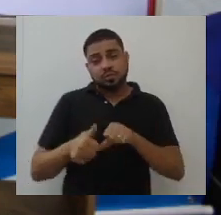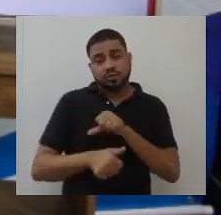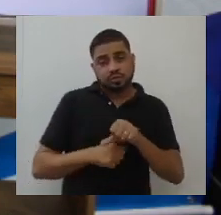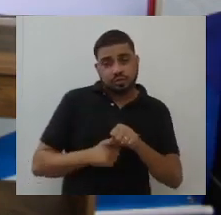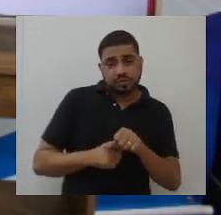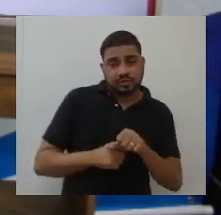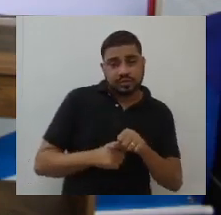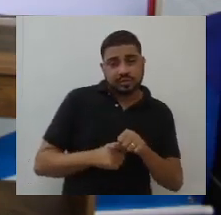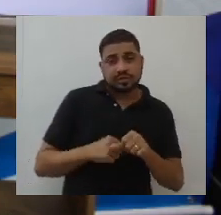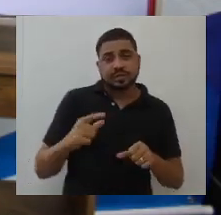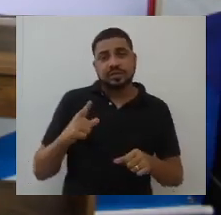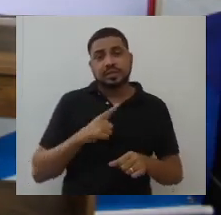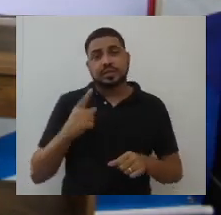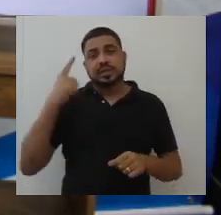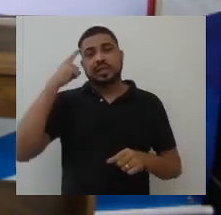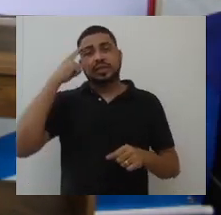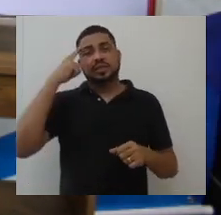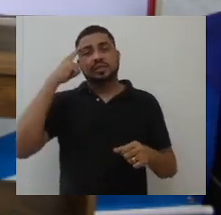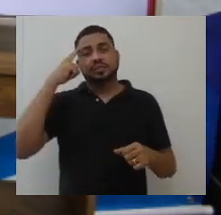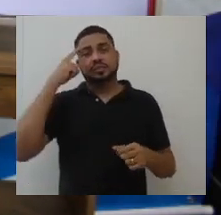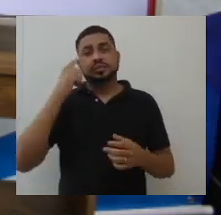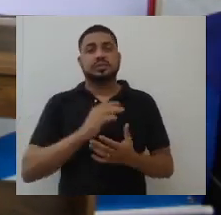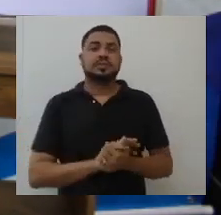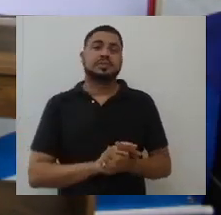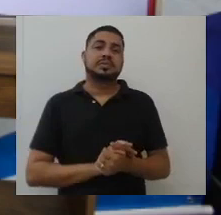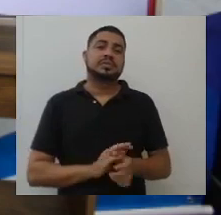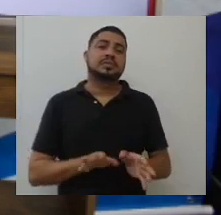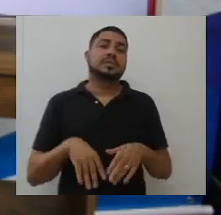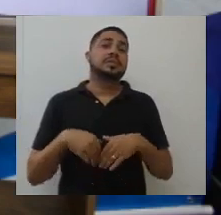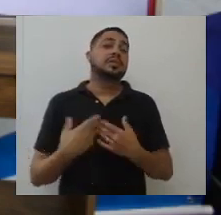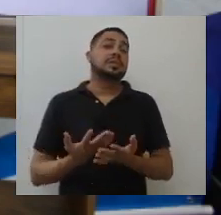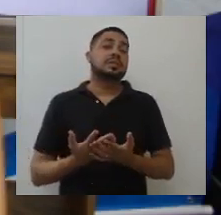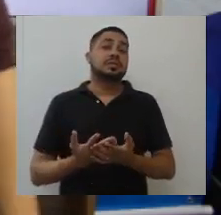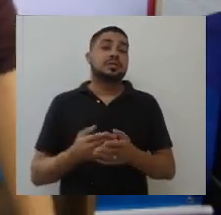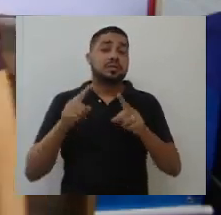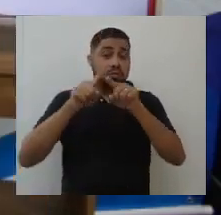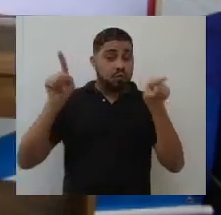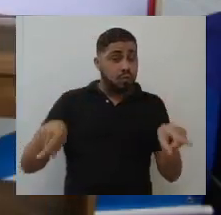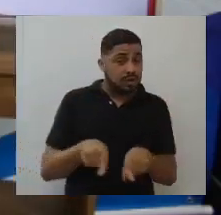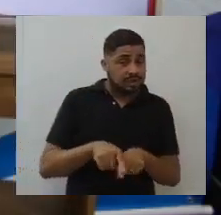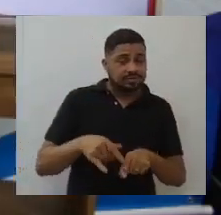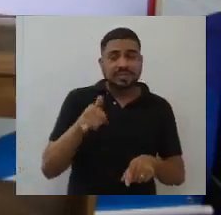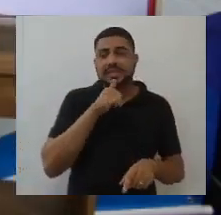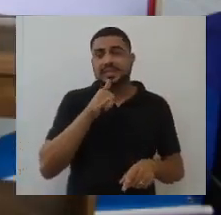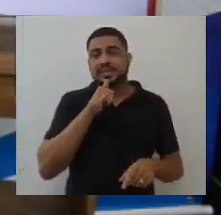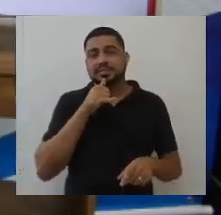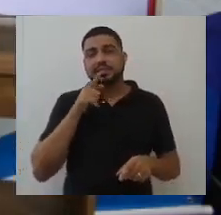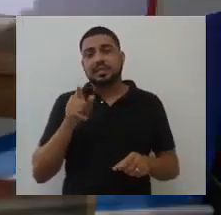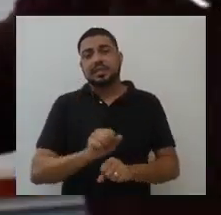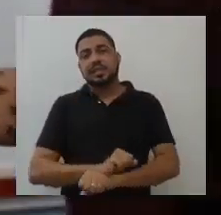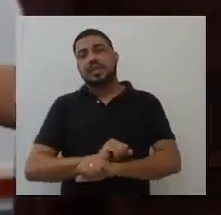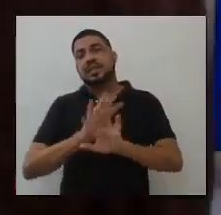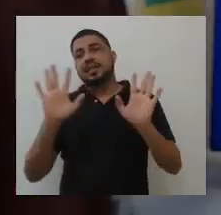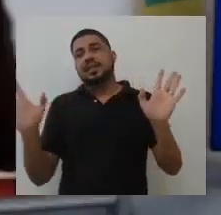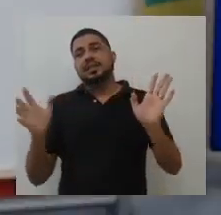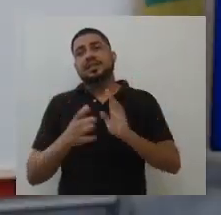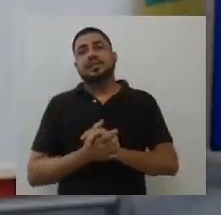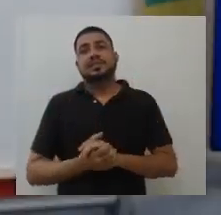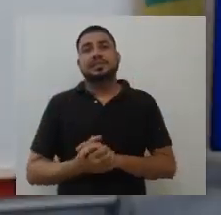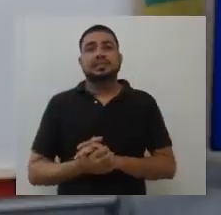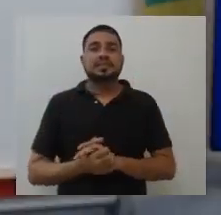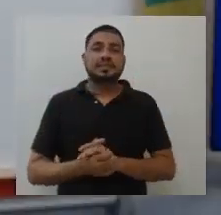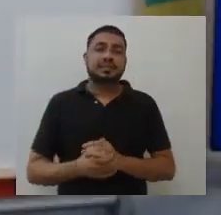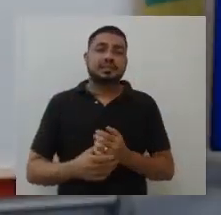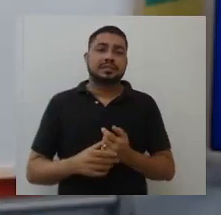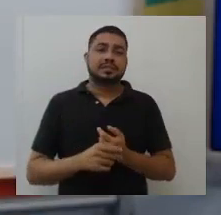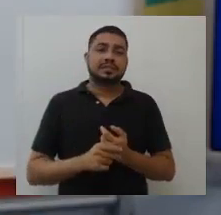oposto ao que está lá, o que eu acho que seja, né? Então, vamos para o quadro, eu vou te dar um exemplo para que isso fique mais claro, tá? Deixa eu só apagar